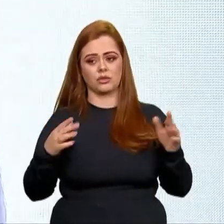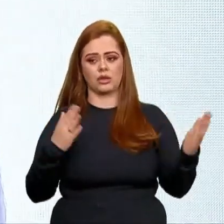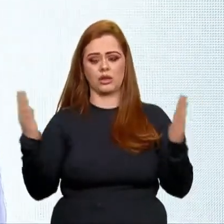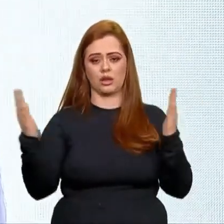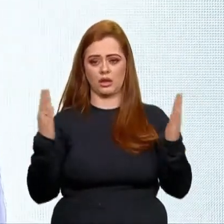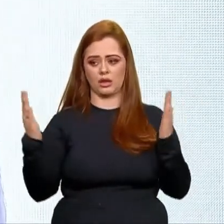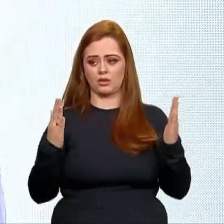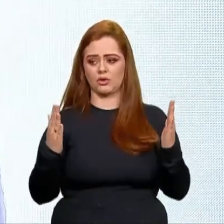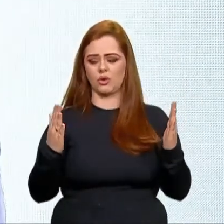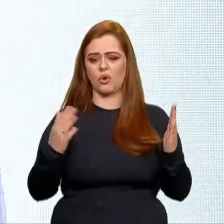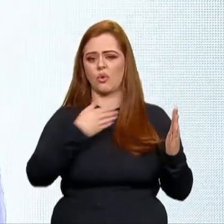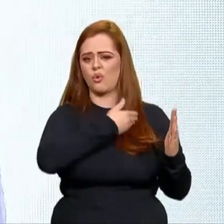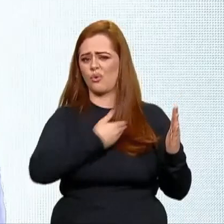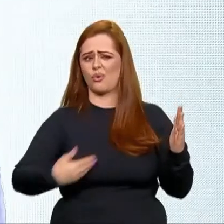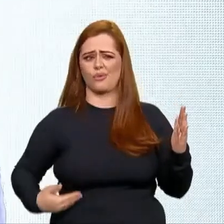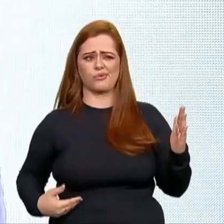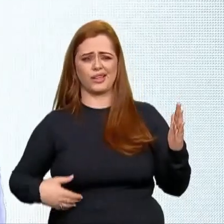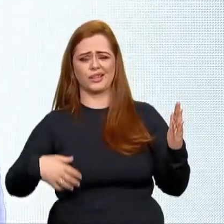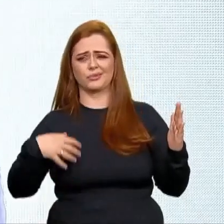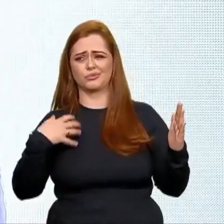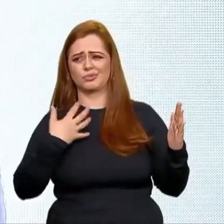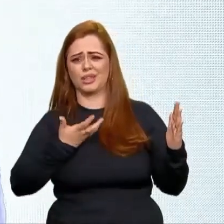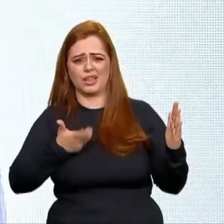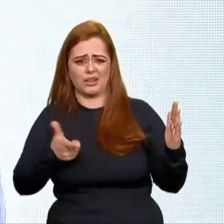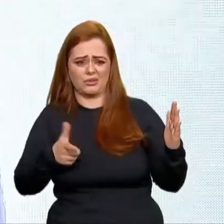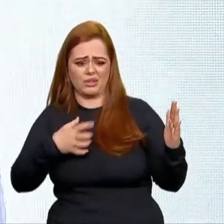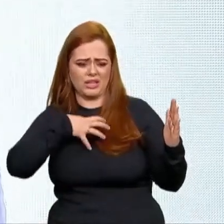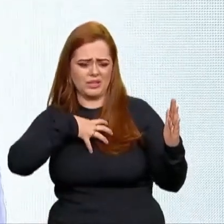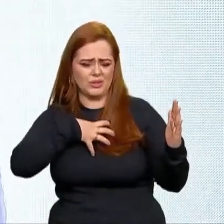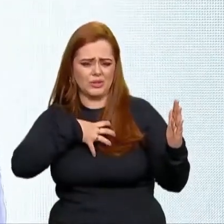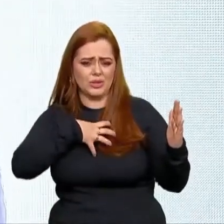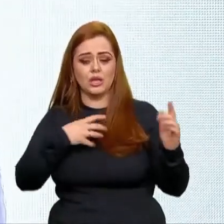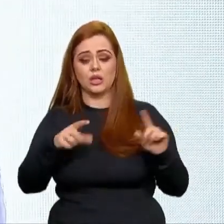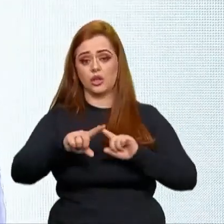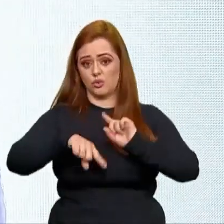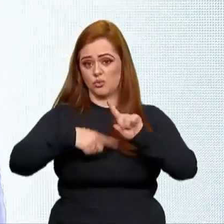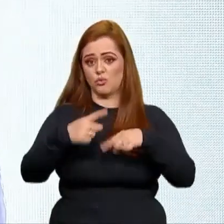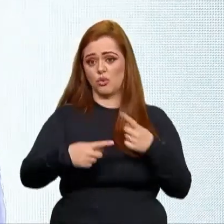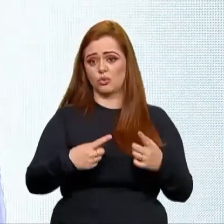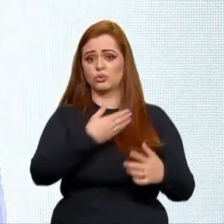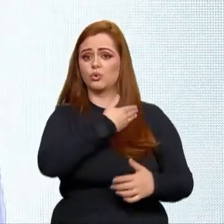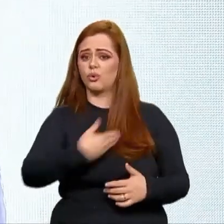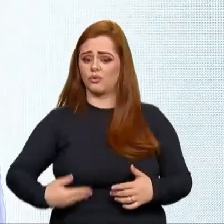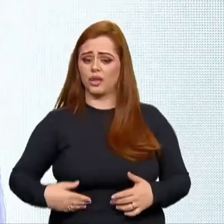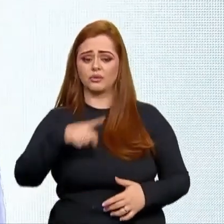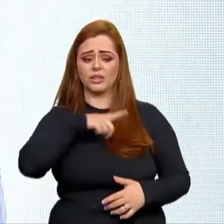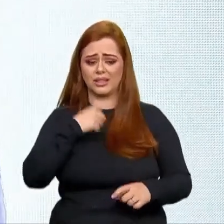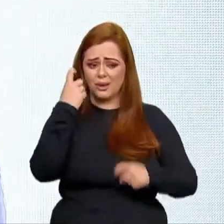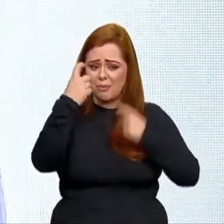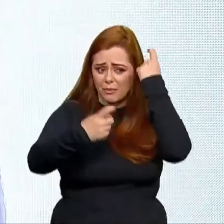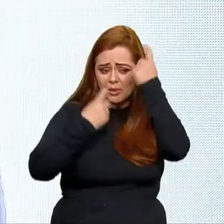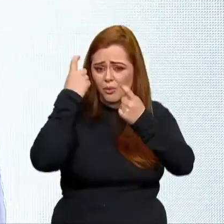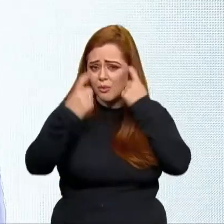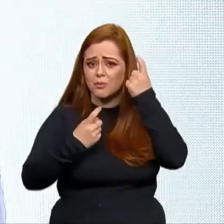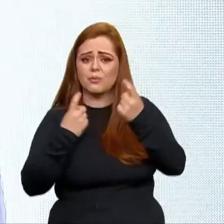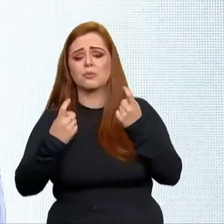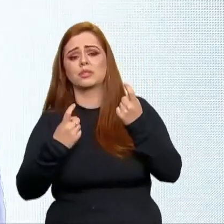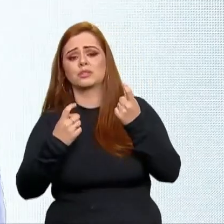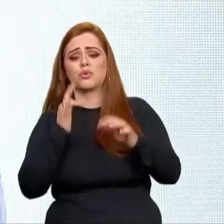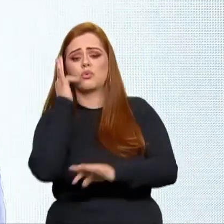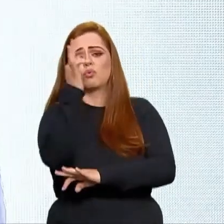governo insensível e um outro governo que se preocupa verdadeiramente com os destinos de um país e de seu